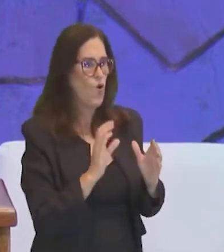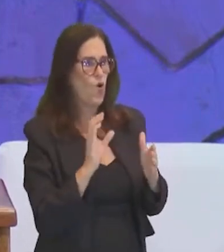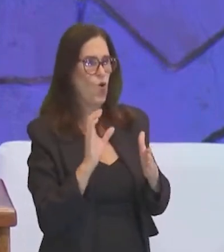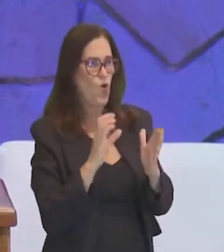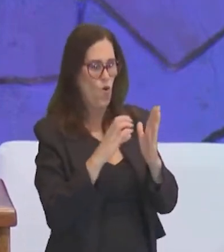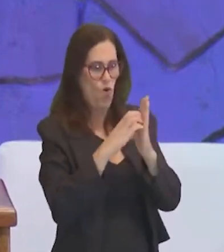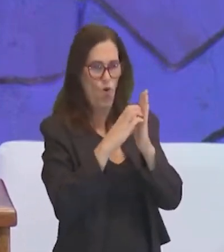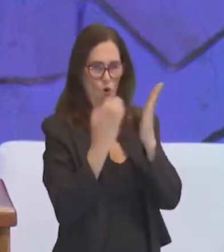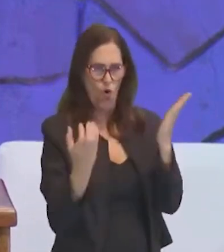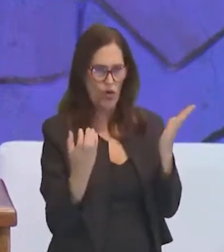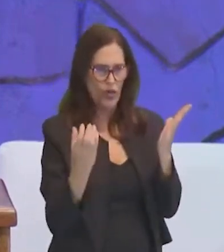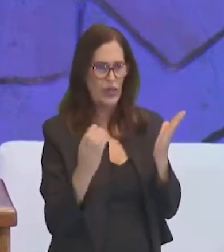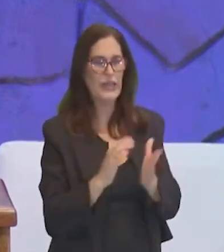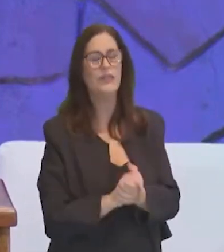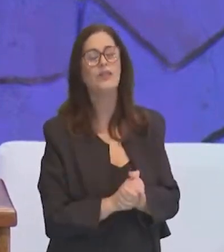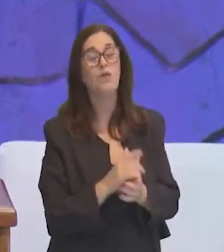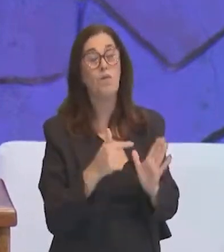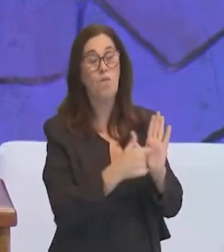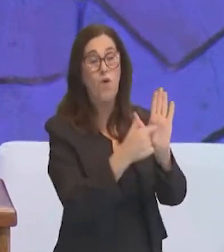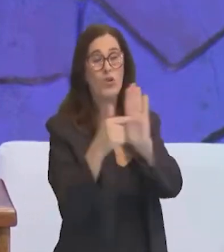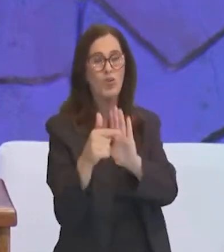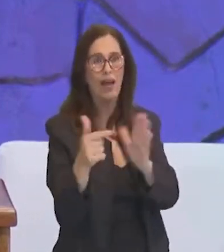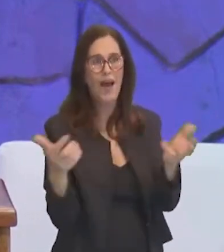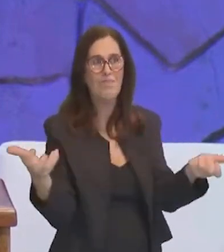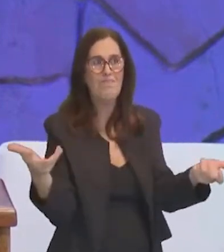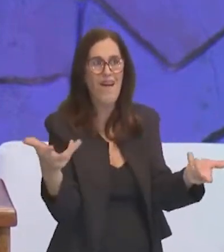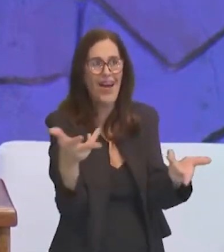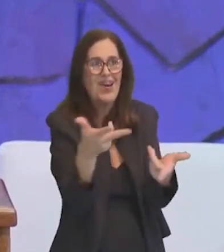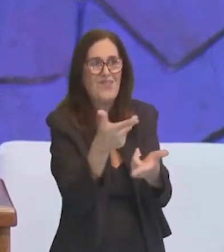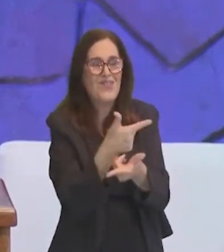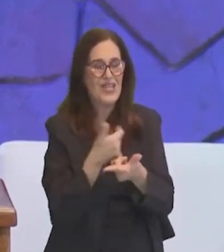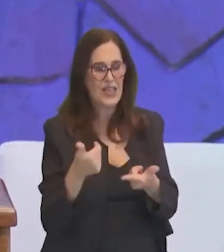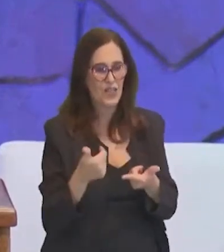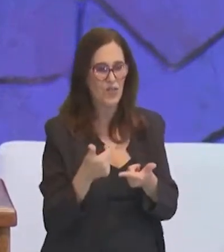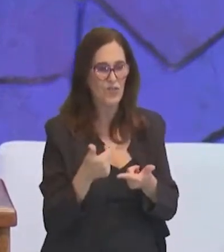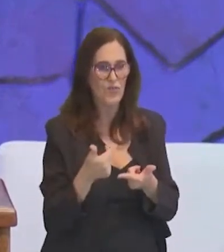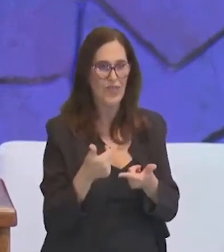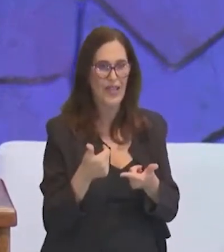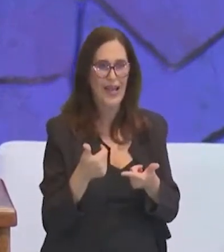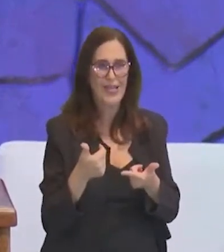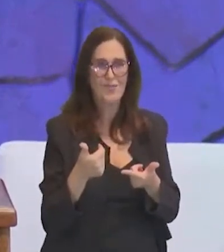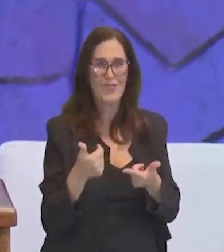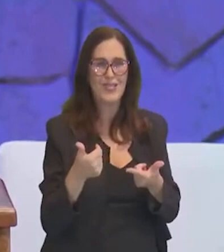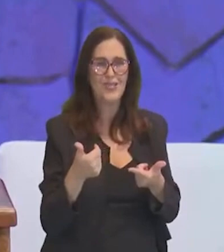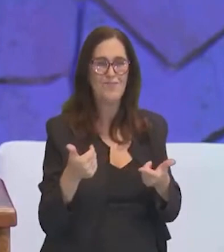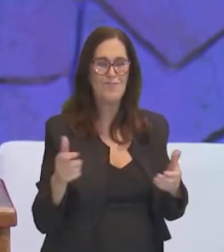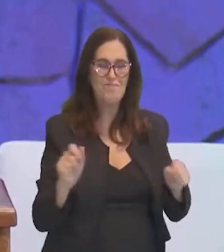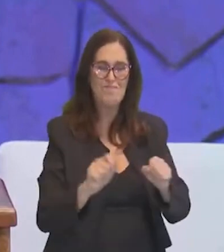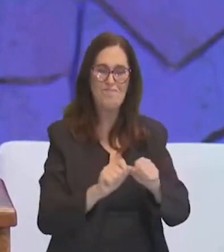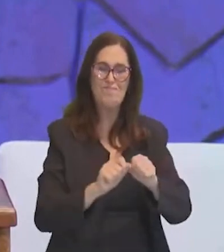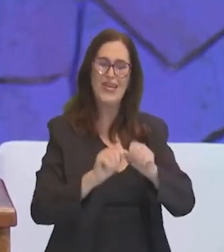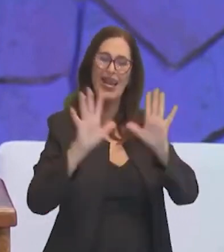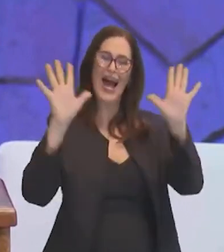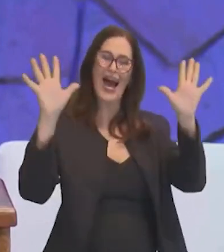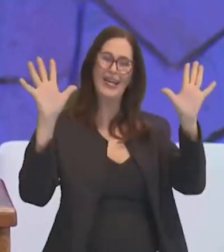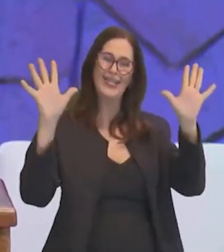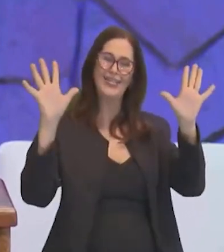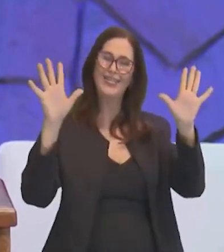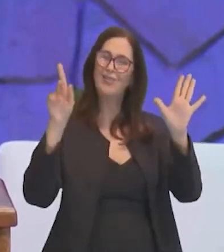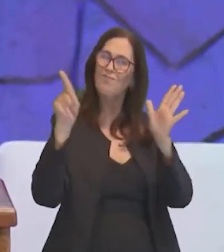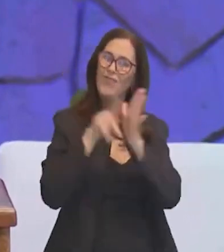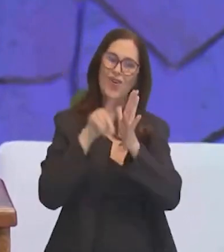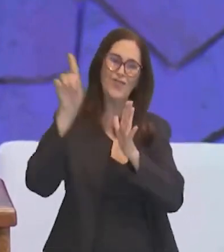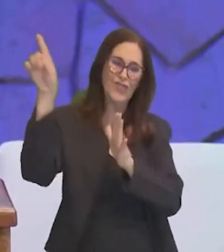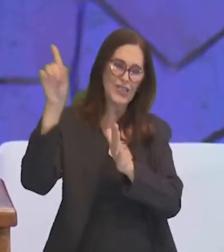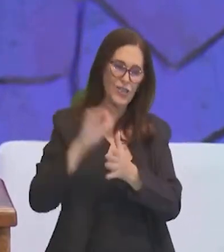lembrai sempre dessas maravilhas, dos seus prodígios, dos seus juízos,